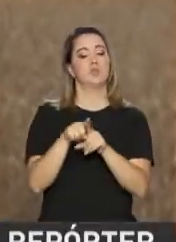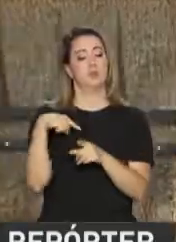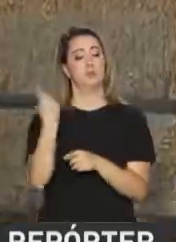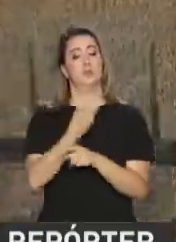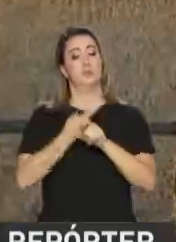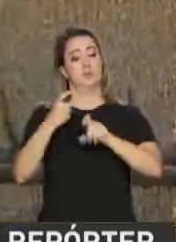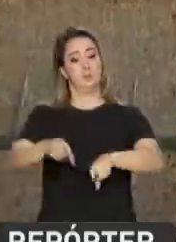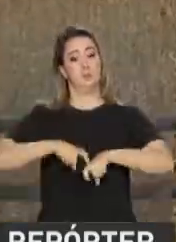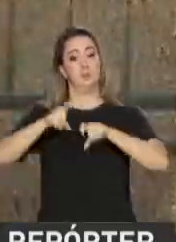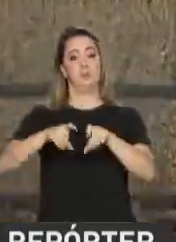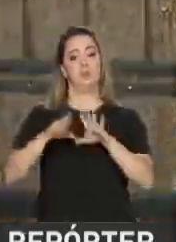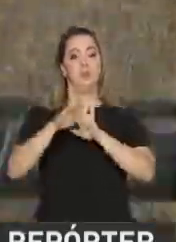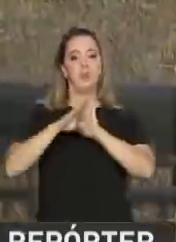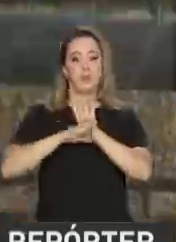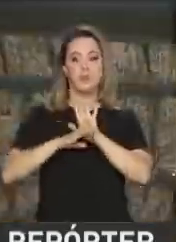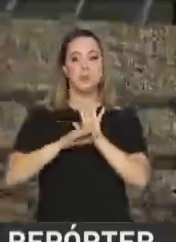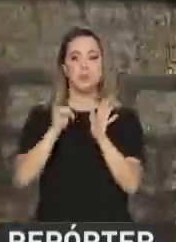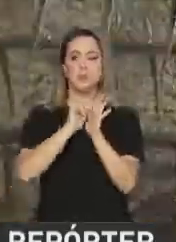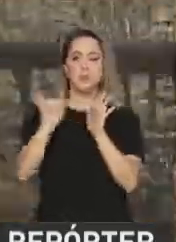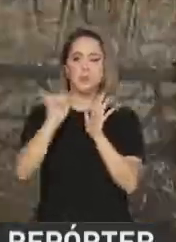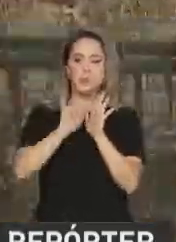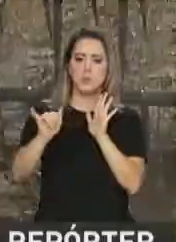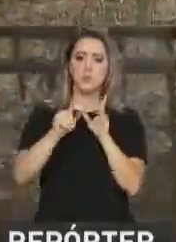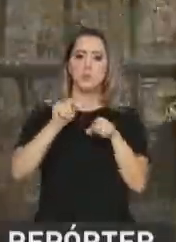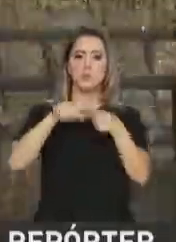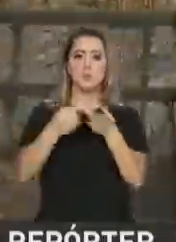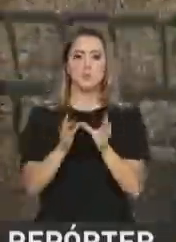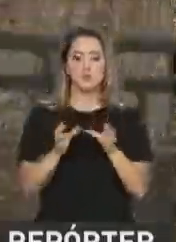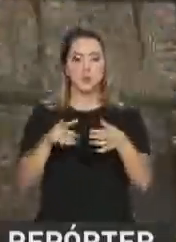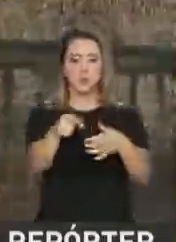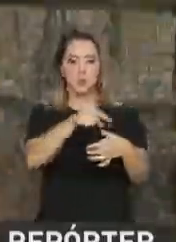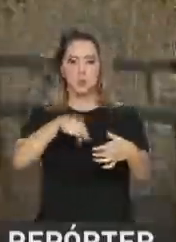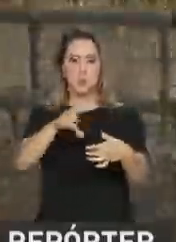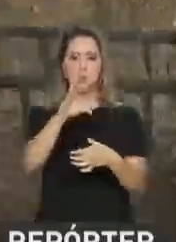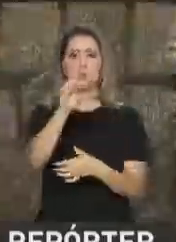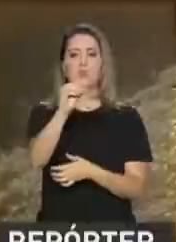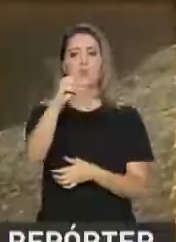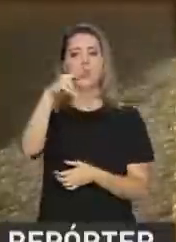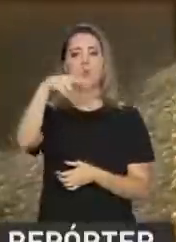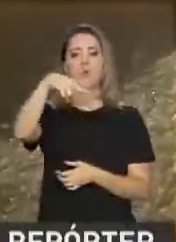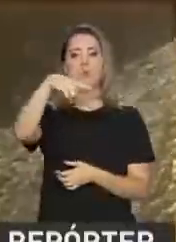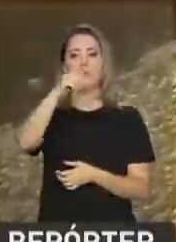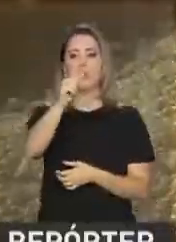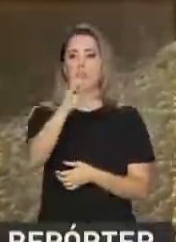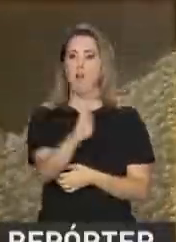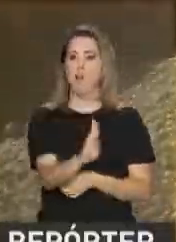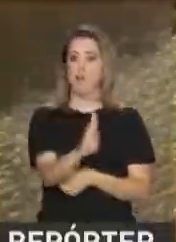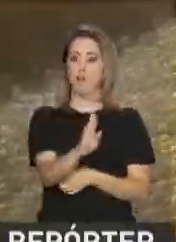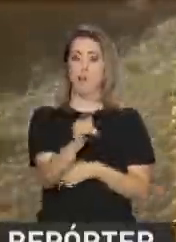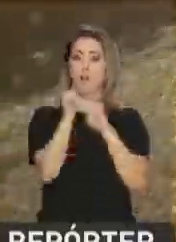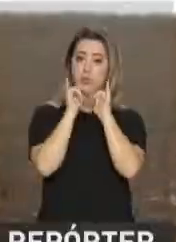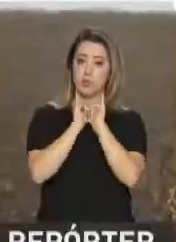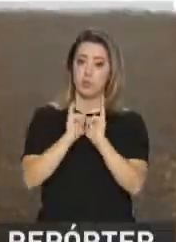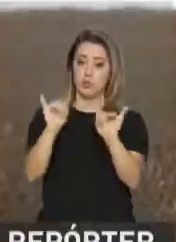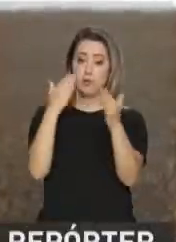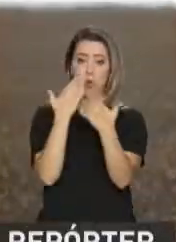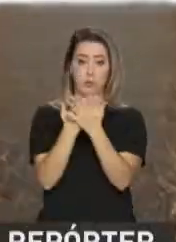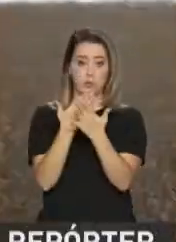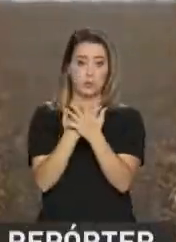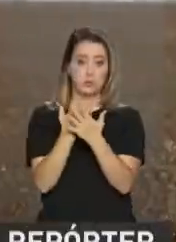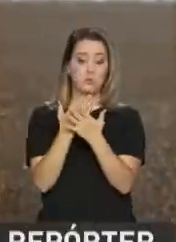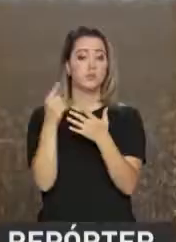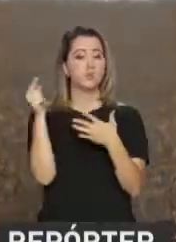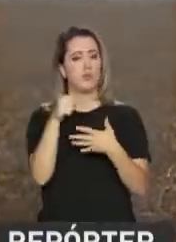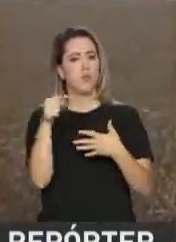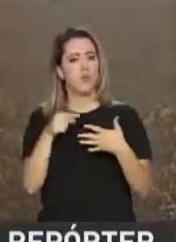o plano foi publicado após a companhia nacional de abastecimento a conab divulgar estudo sobre